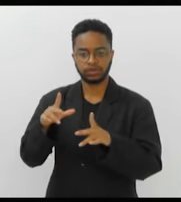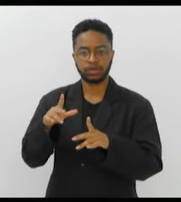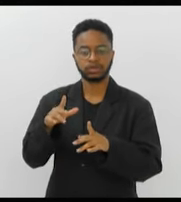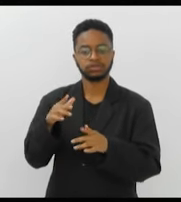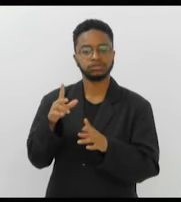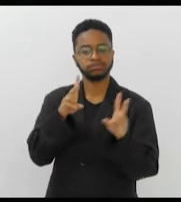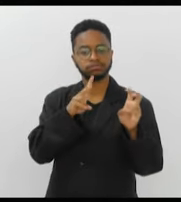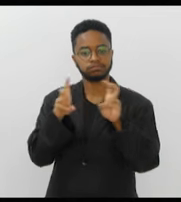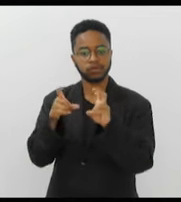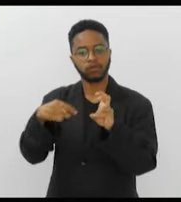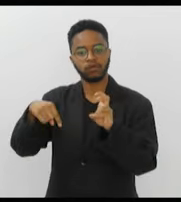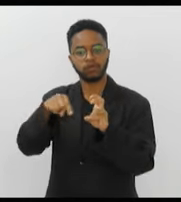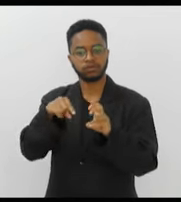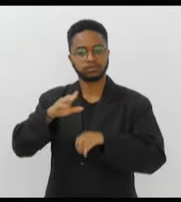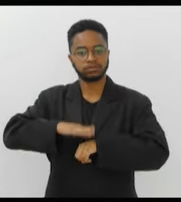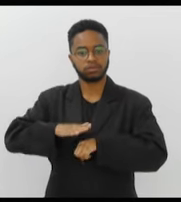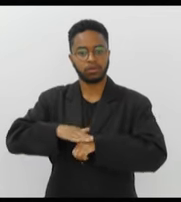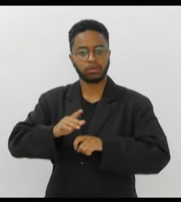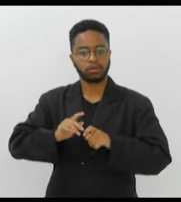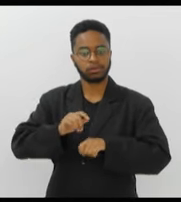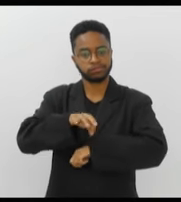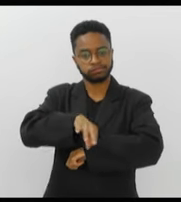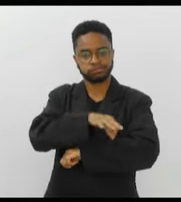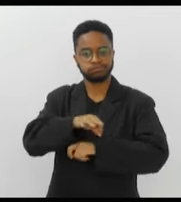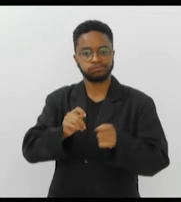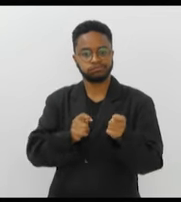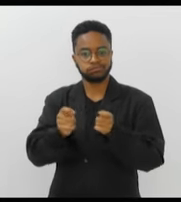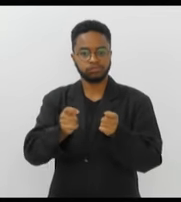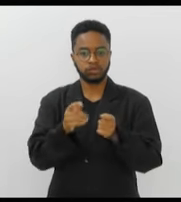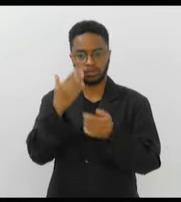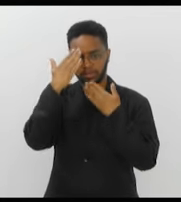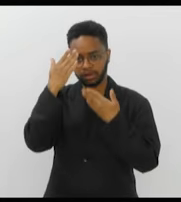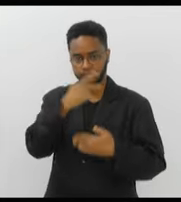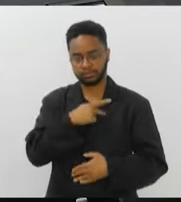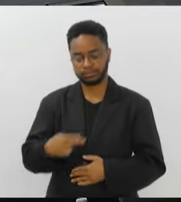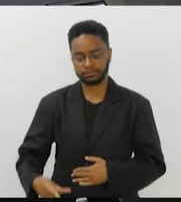você mesmo se mede. Muito obrigado, senhor presidente.